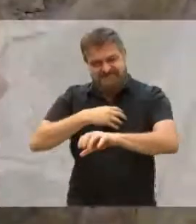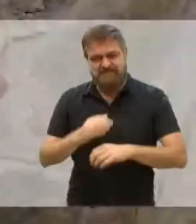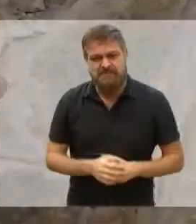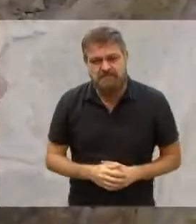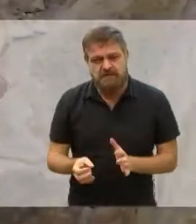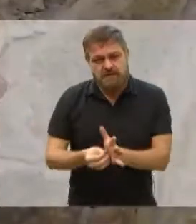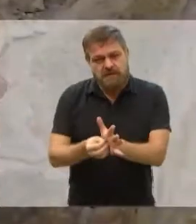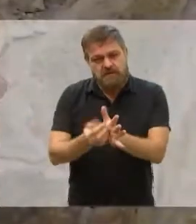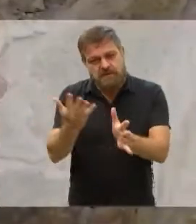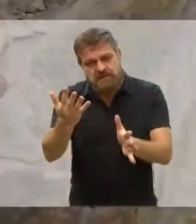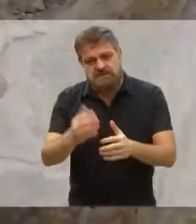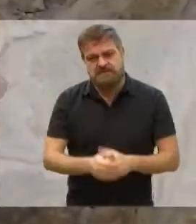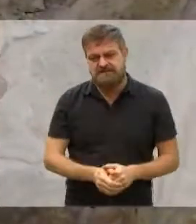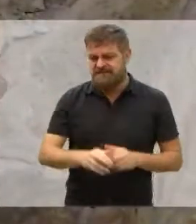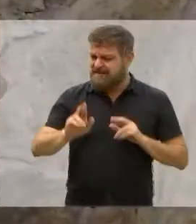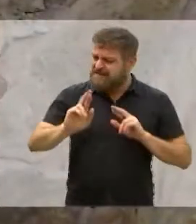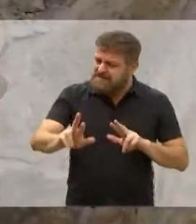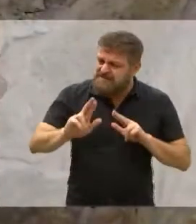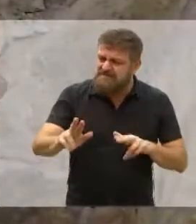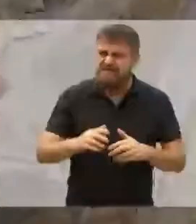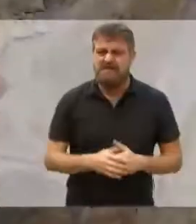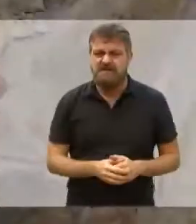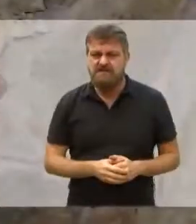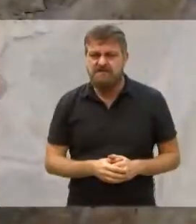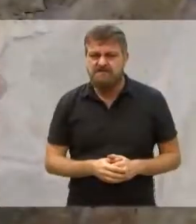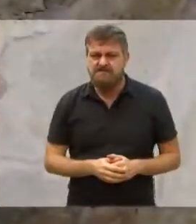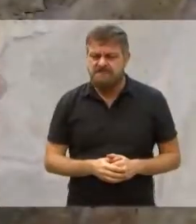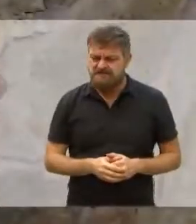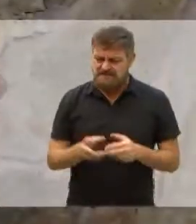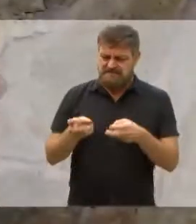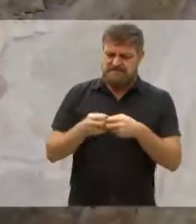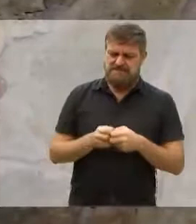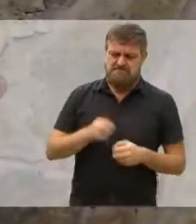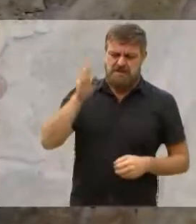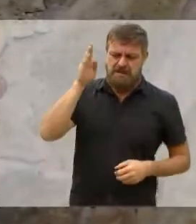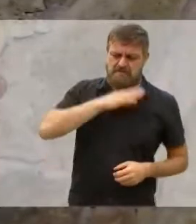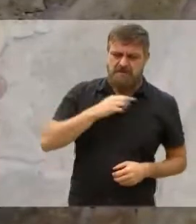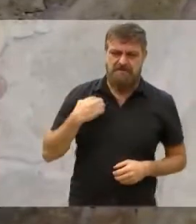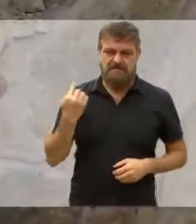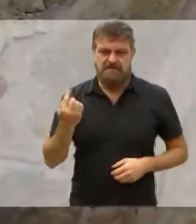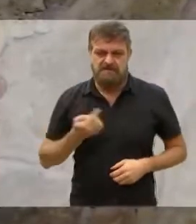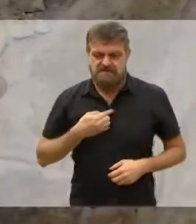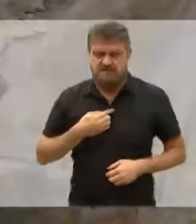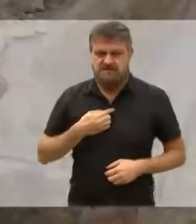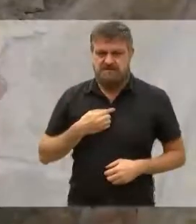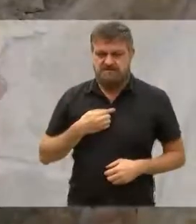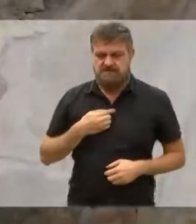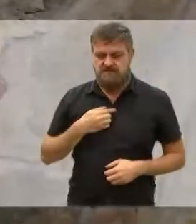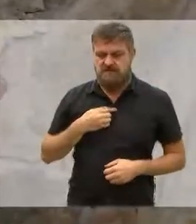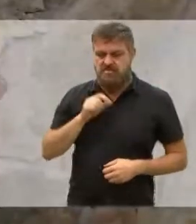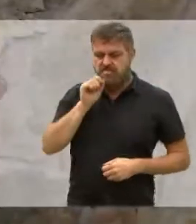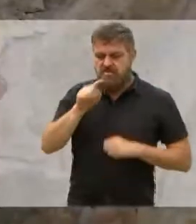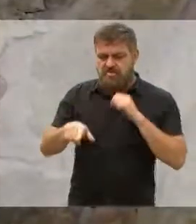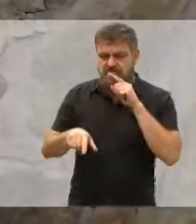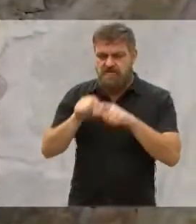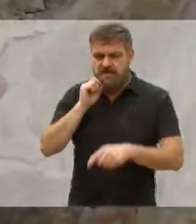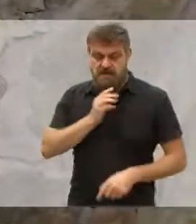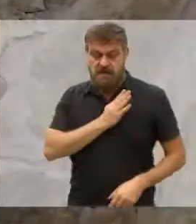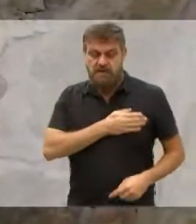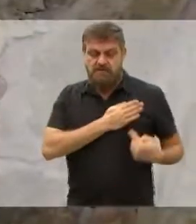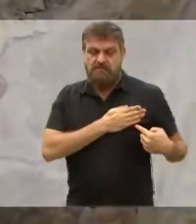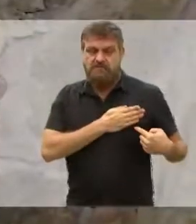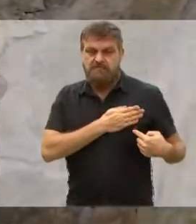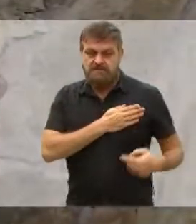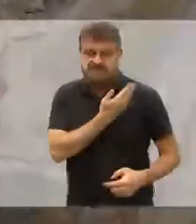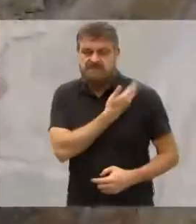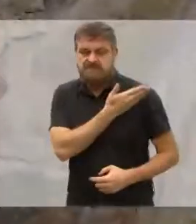que muitas vezes é diferente, puxando para o mal. E a língua muitas vezes também fala aquilo